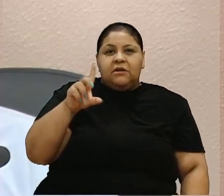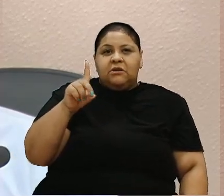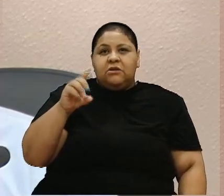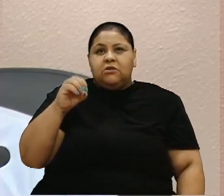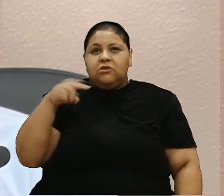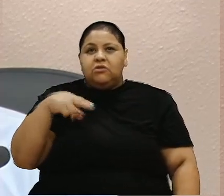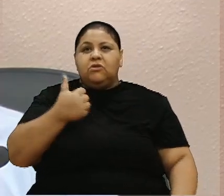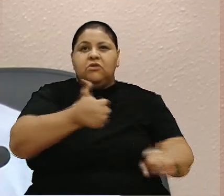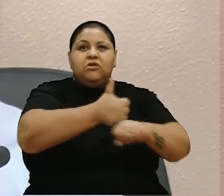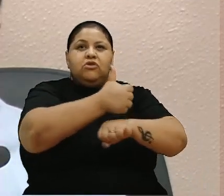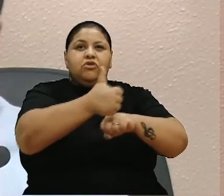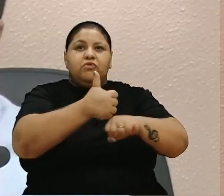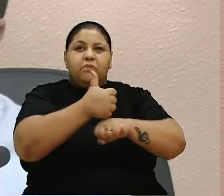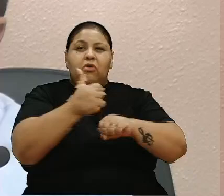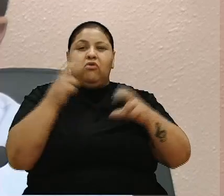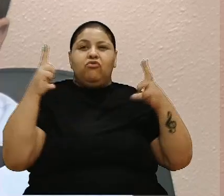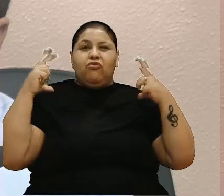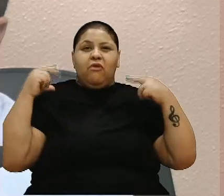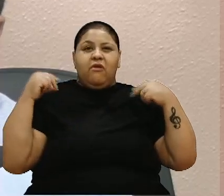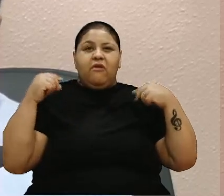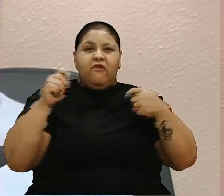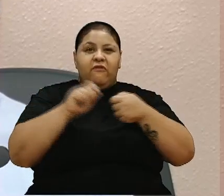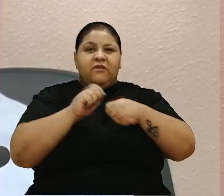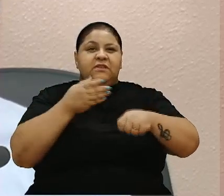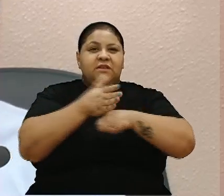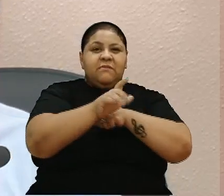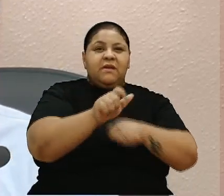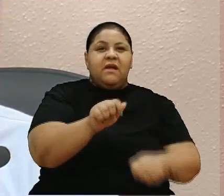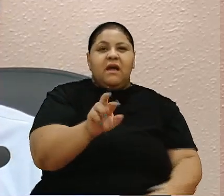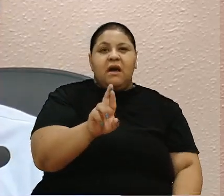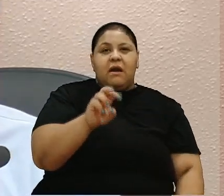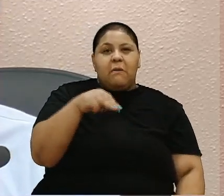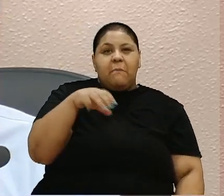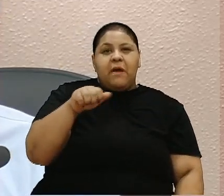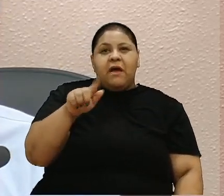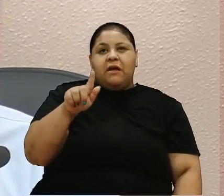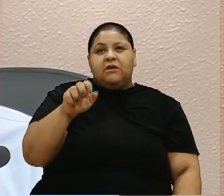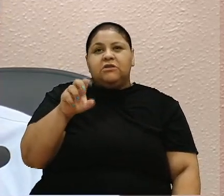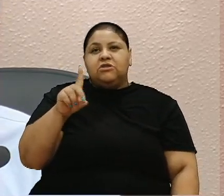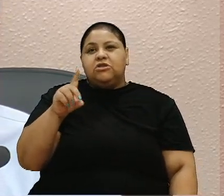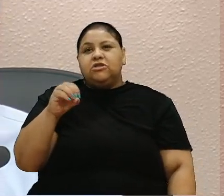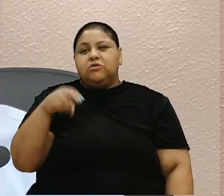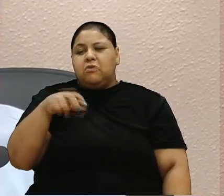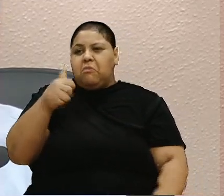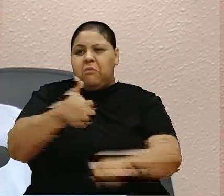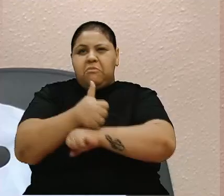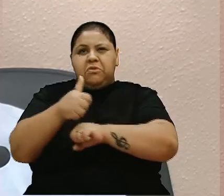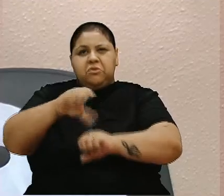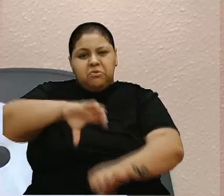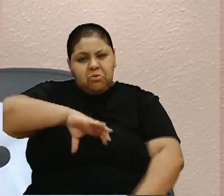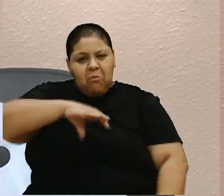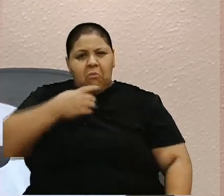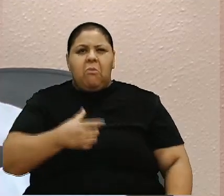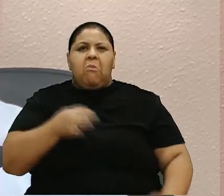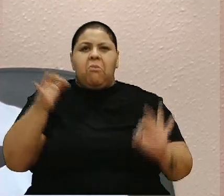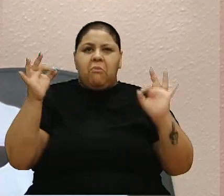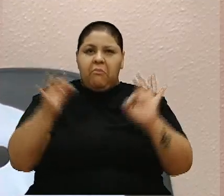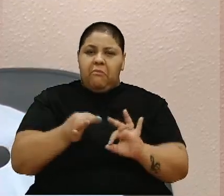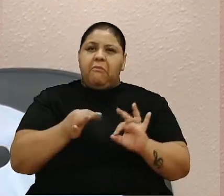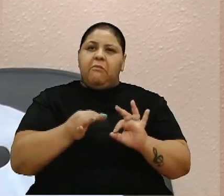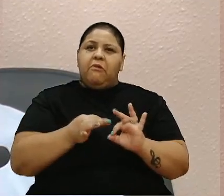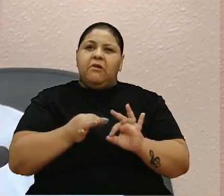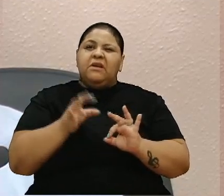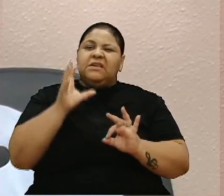era piloto do Armagedon. Um cara profissional, competente, principalmente de coragem. Nos treinos de